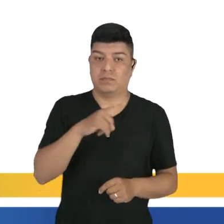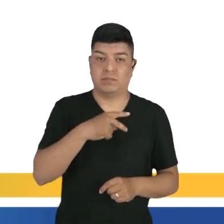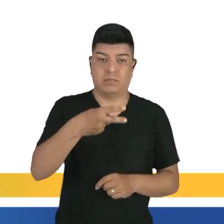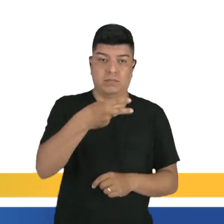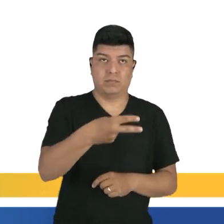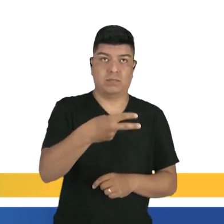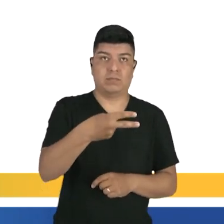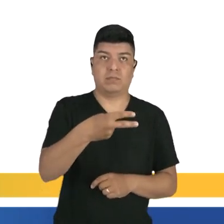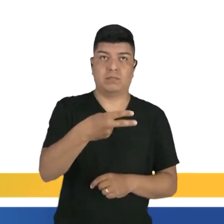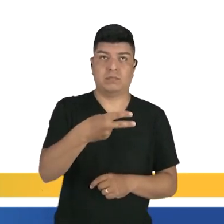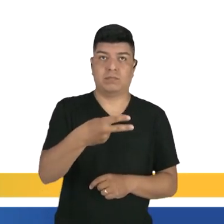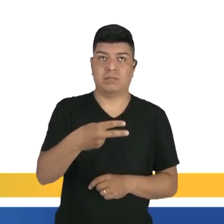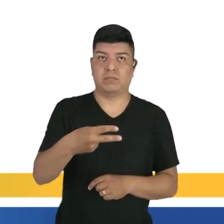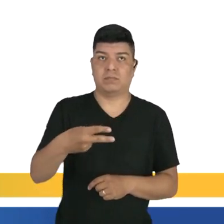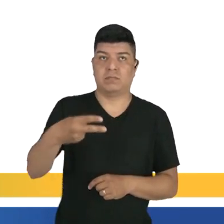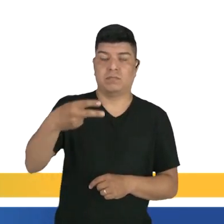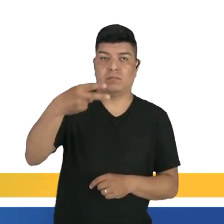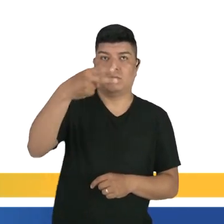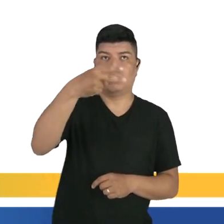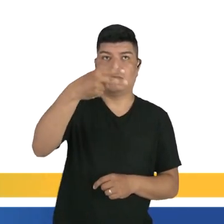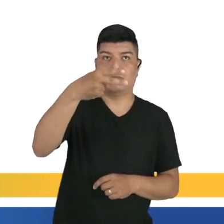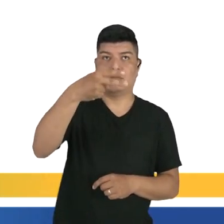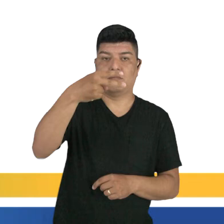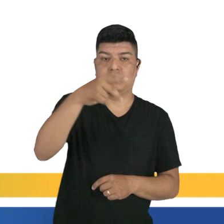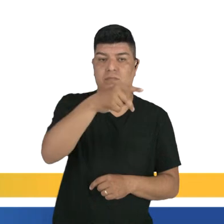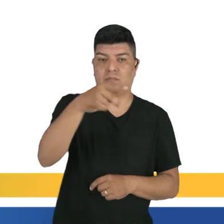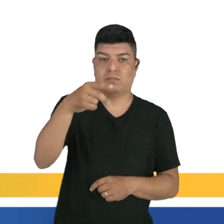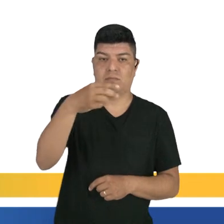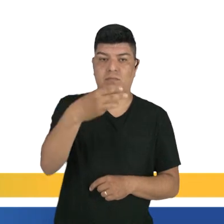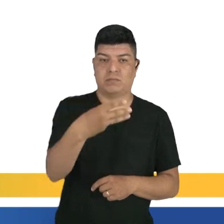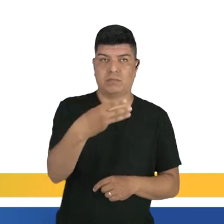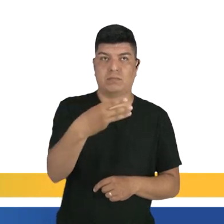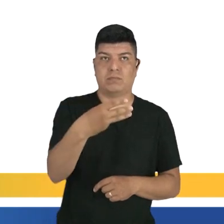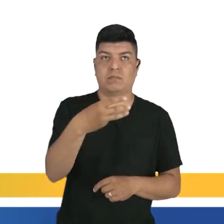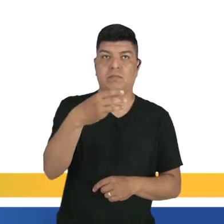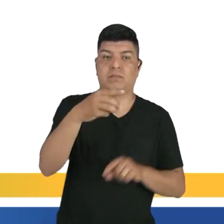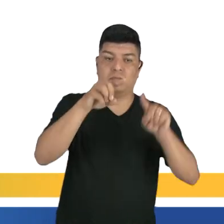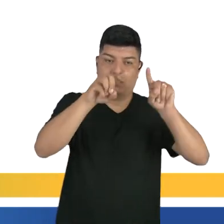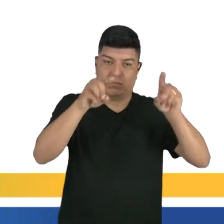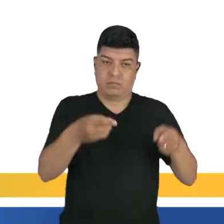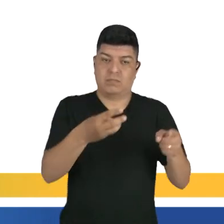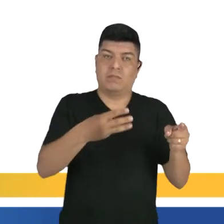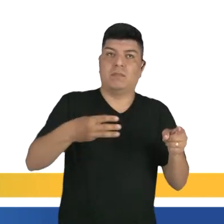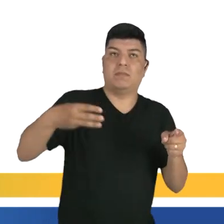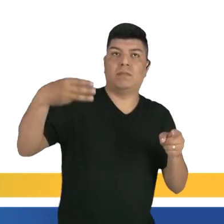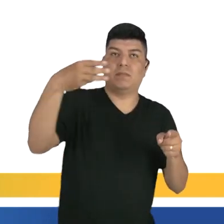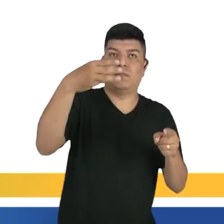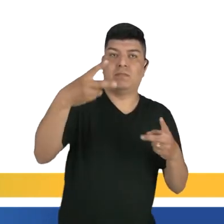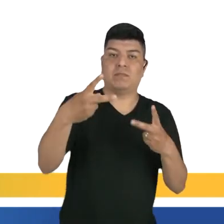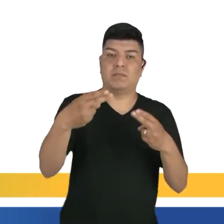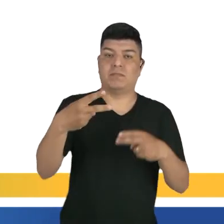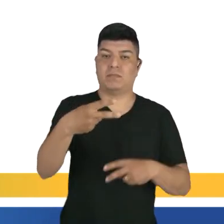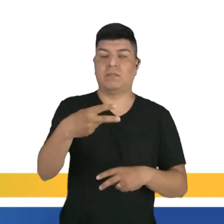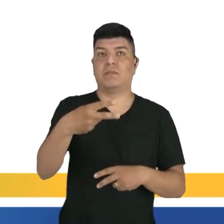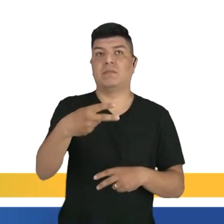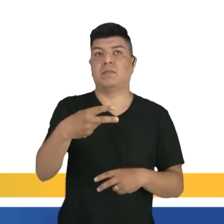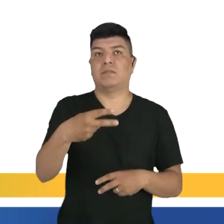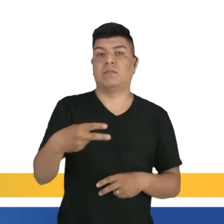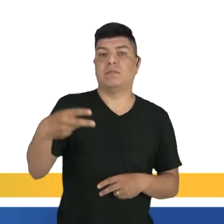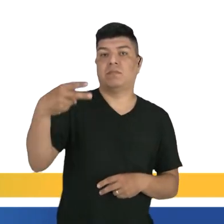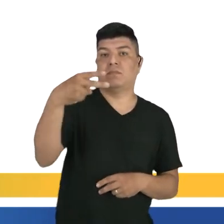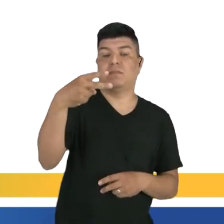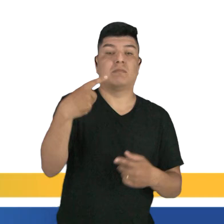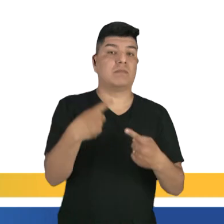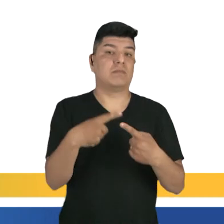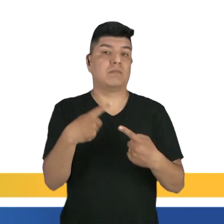tenho 2 elevado a 2 terços, isso elevado ao cubo, dá 2 ao quadrado. Por